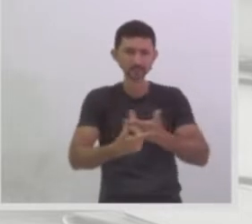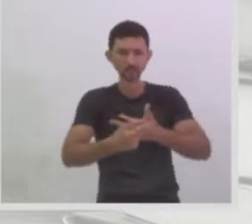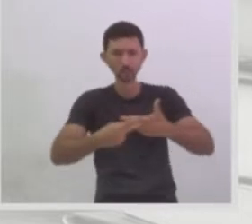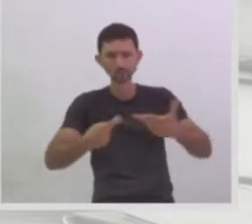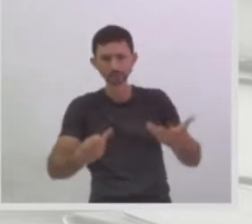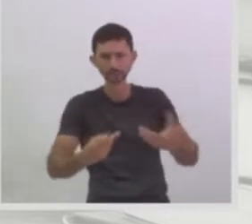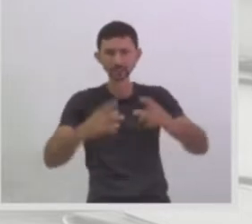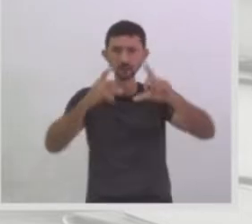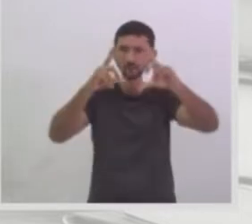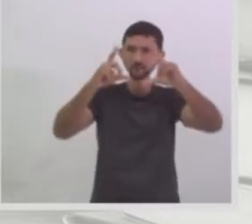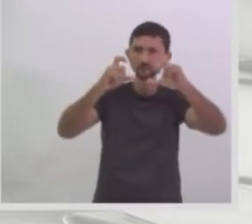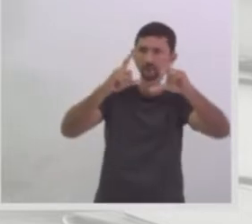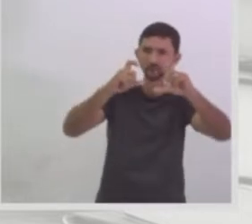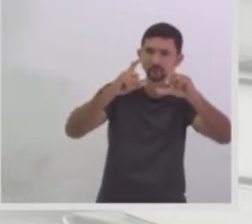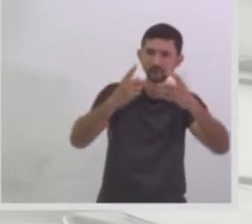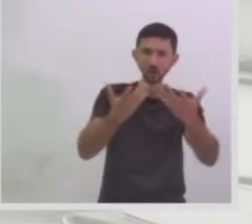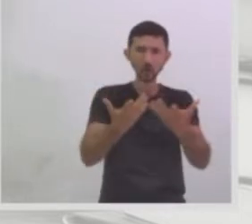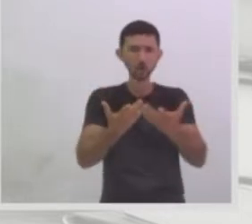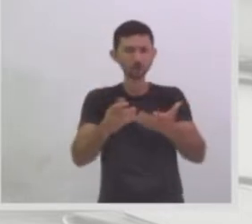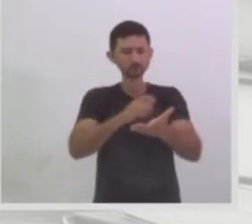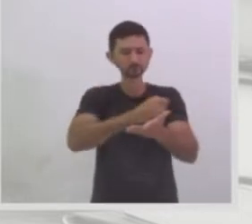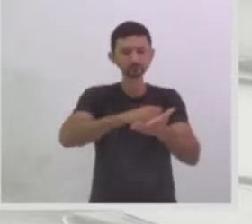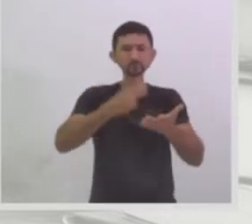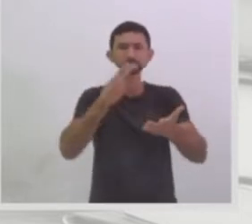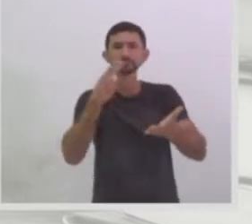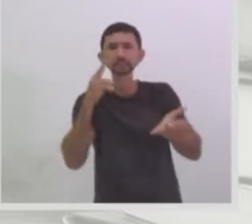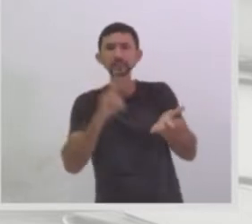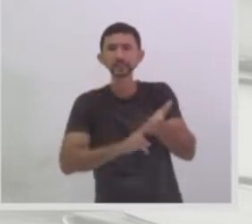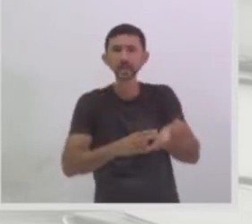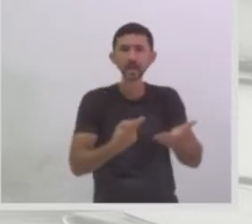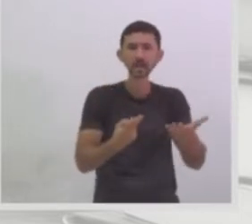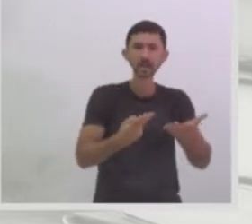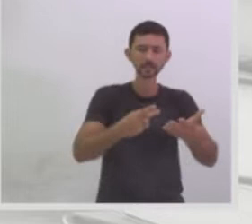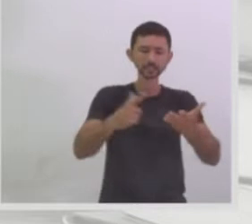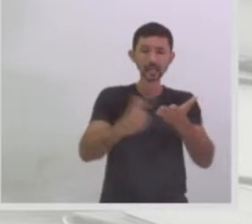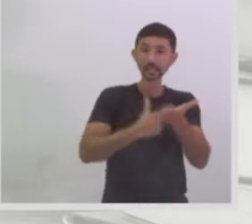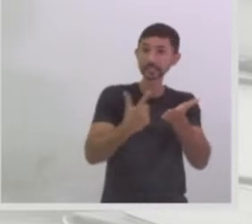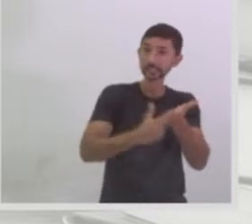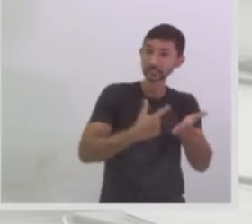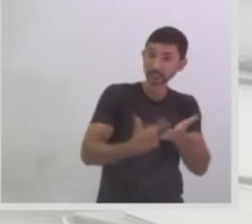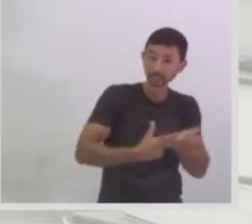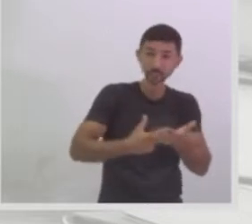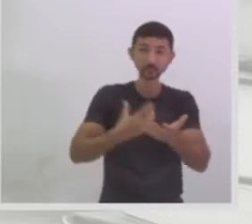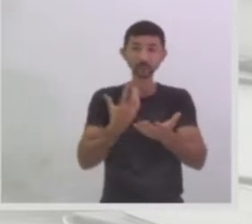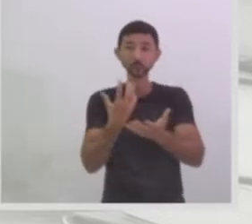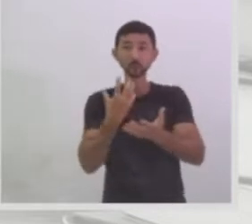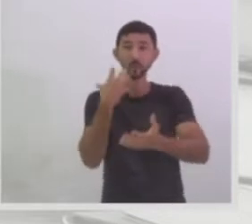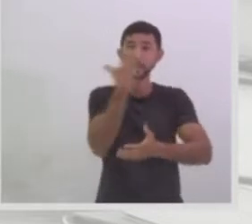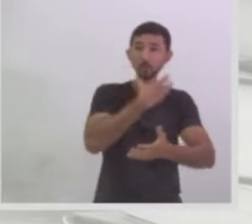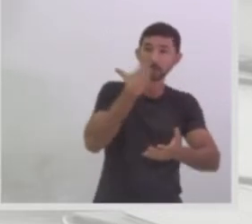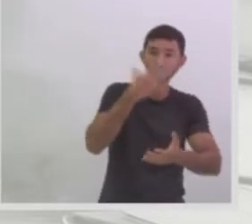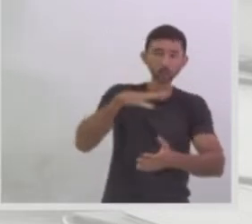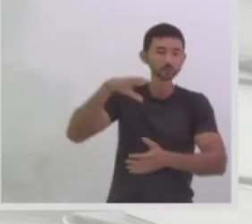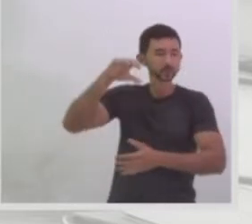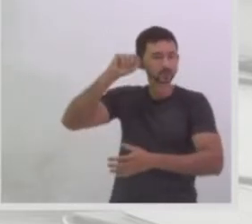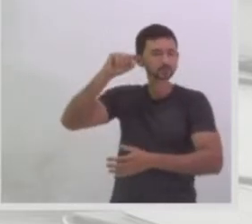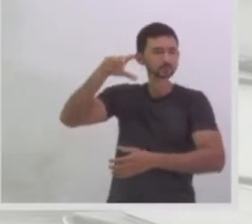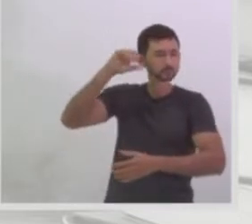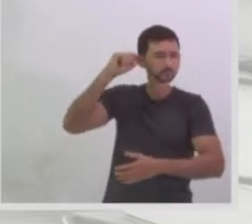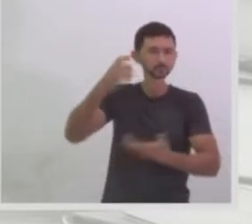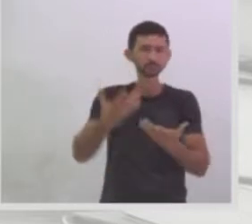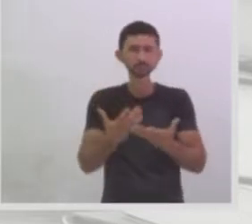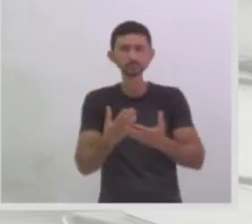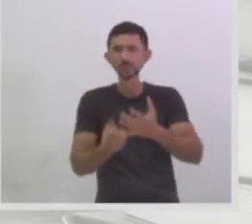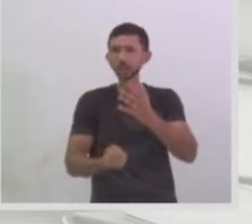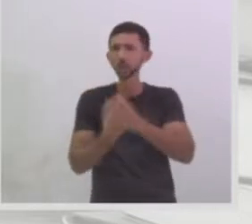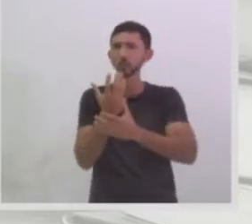Tiram fotografias, escrevem cartas, leem livros, ouvem músicas, fabricam ou compram